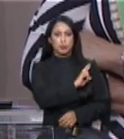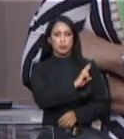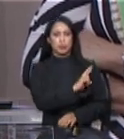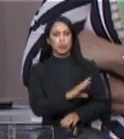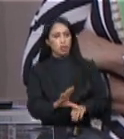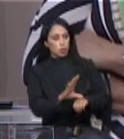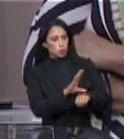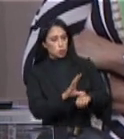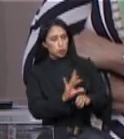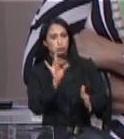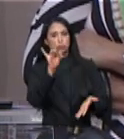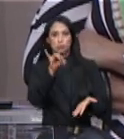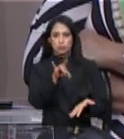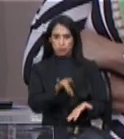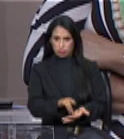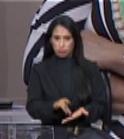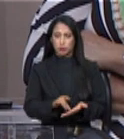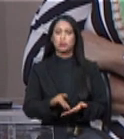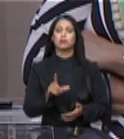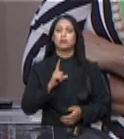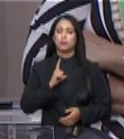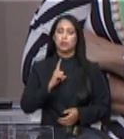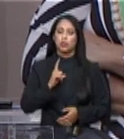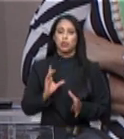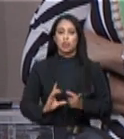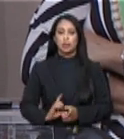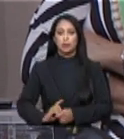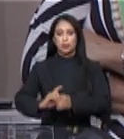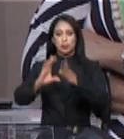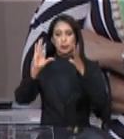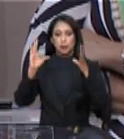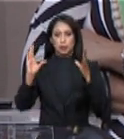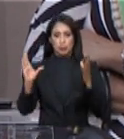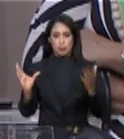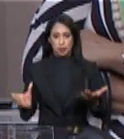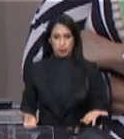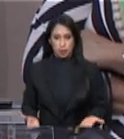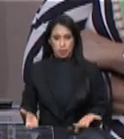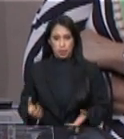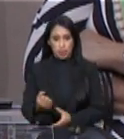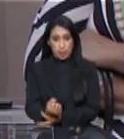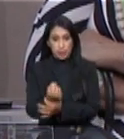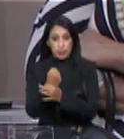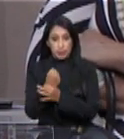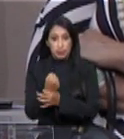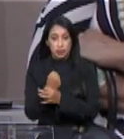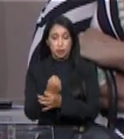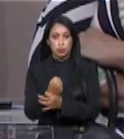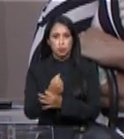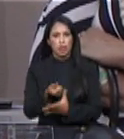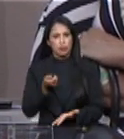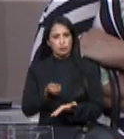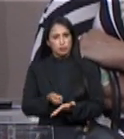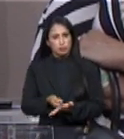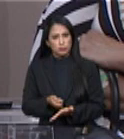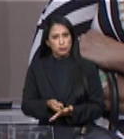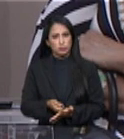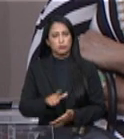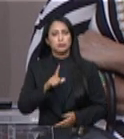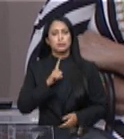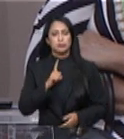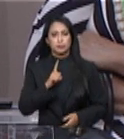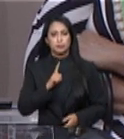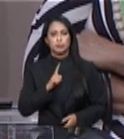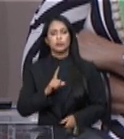Constituição, garantir a vigência do Estado democrático e direito e assegurar intransigentemente a